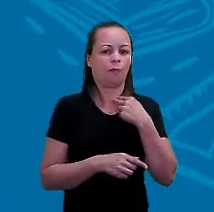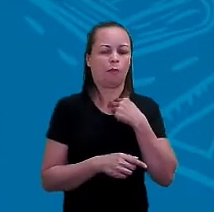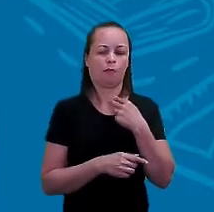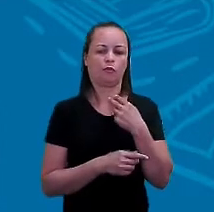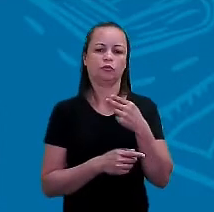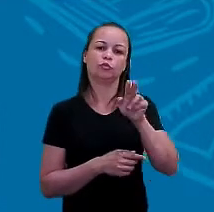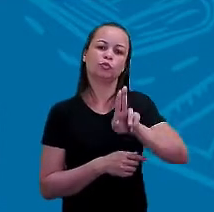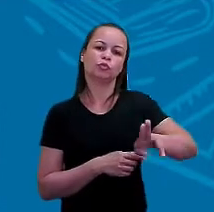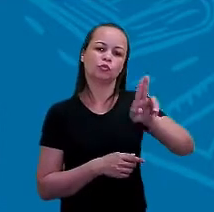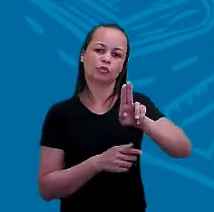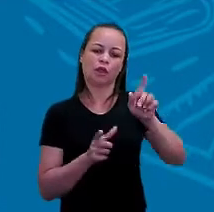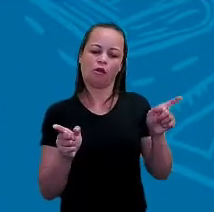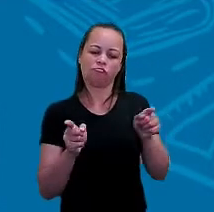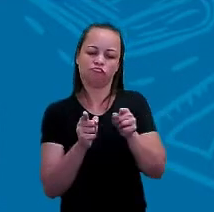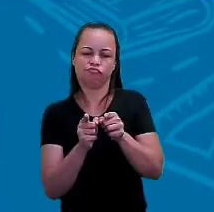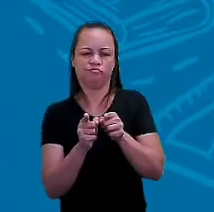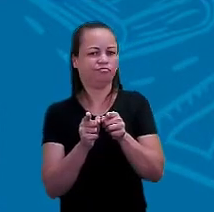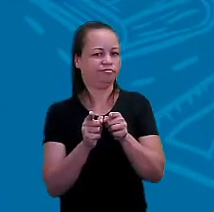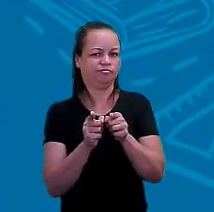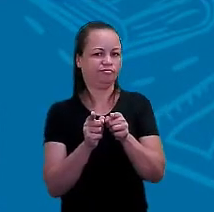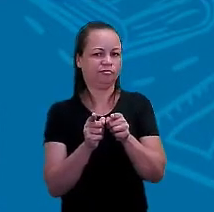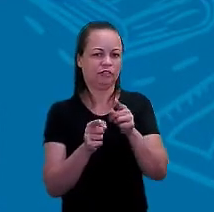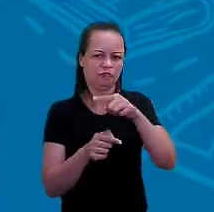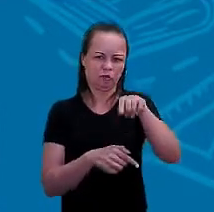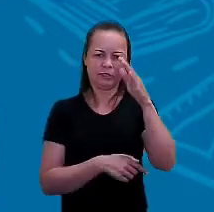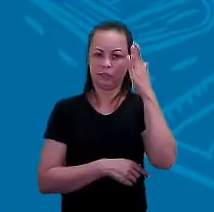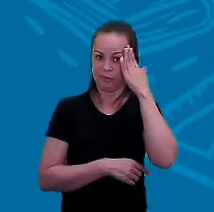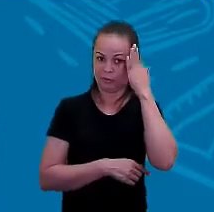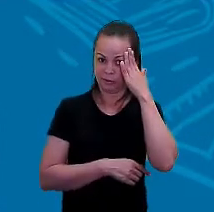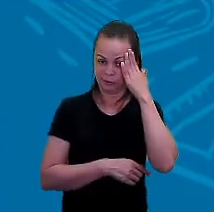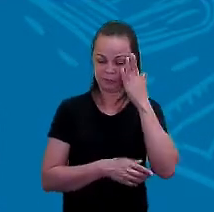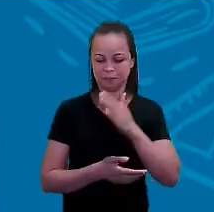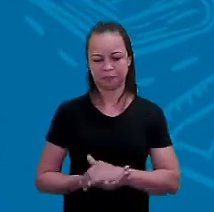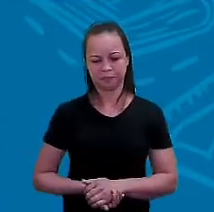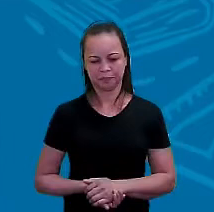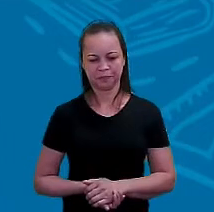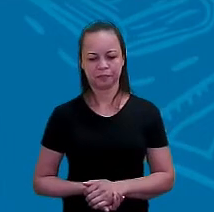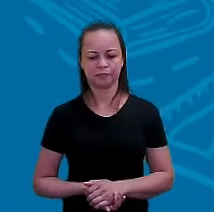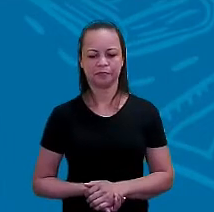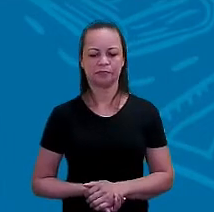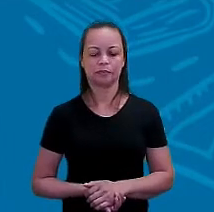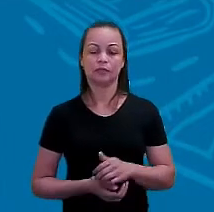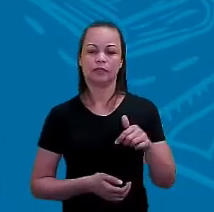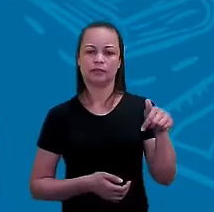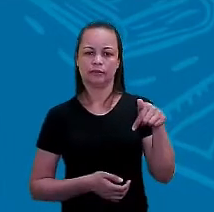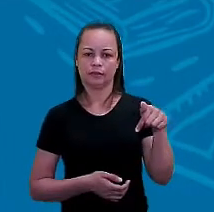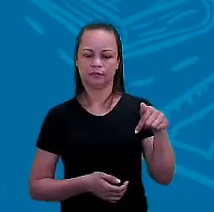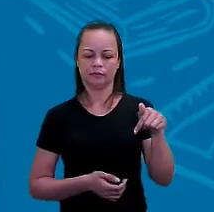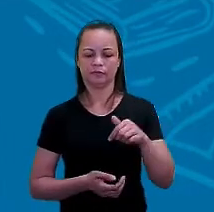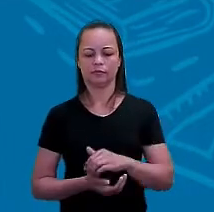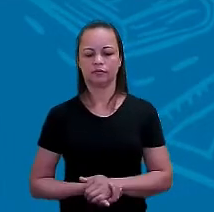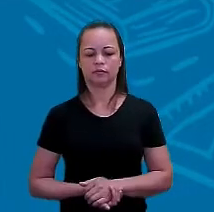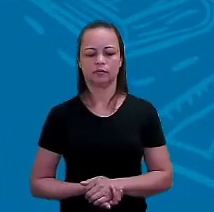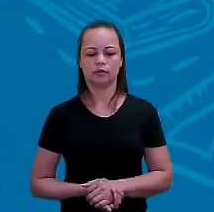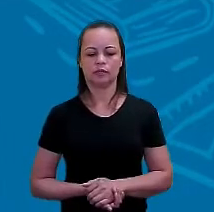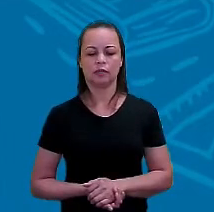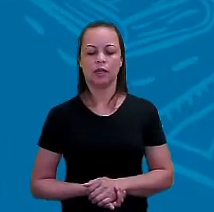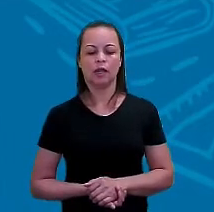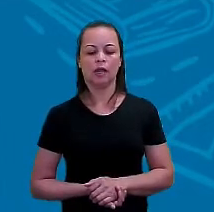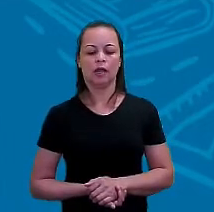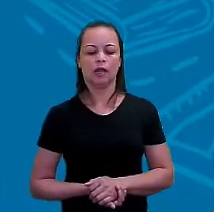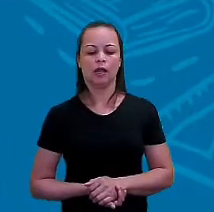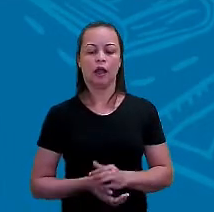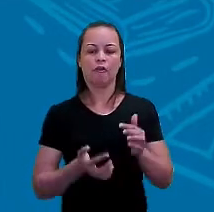a forma abreviada. Did you understand me? Vocês me entenderam? So, let's continue. Bem, qual frase